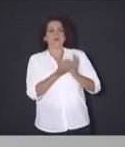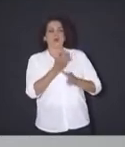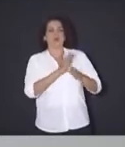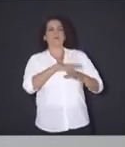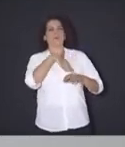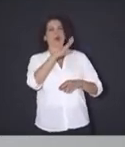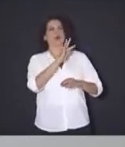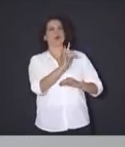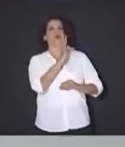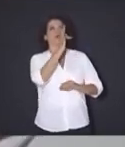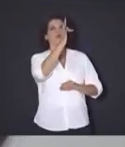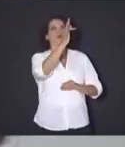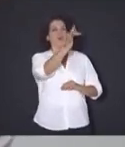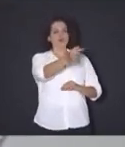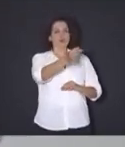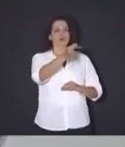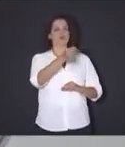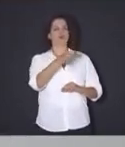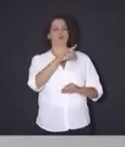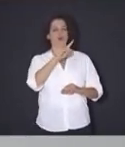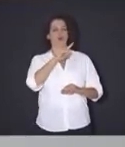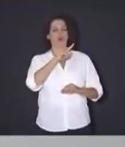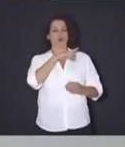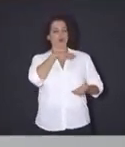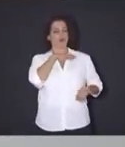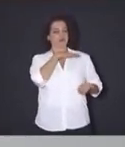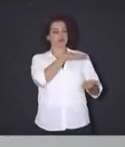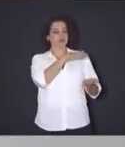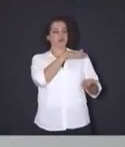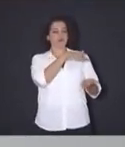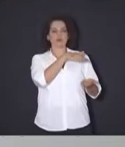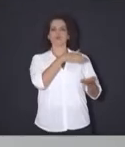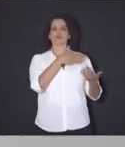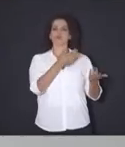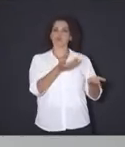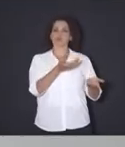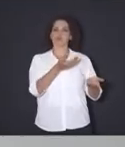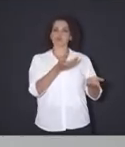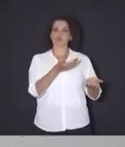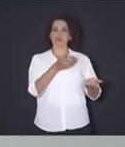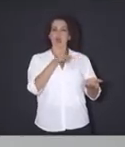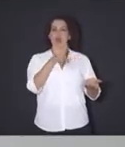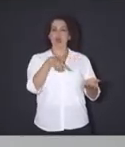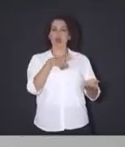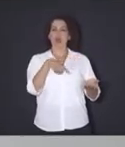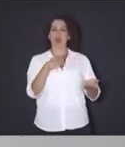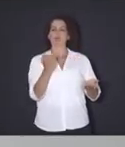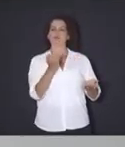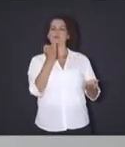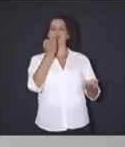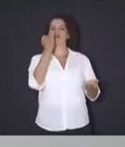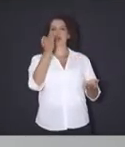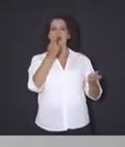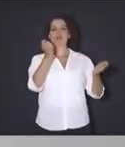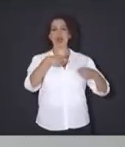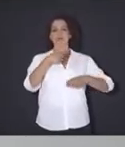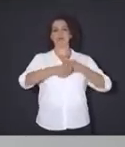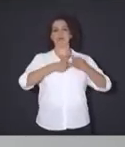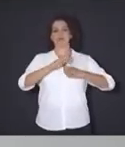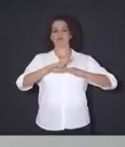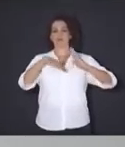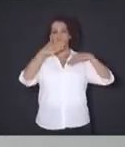futura eu pago portanto o investimento no futuro então isso é um círculo virtuoso permite que a economia cresça